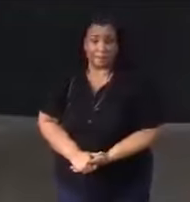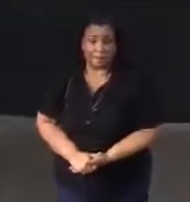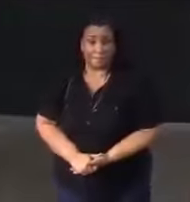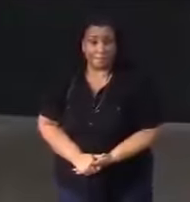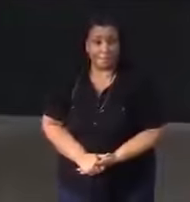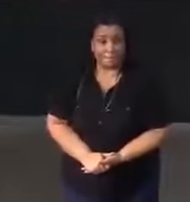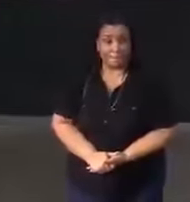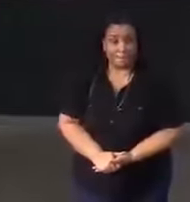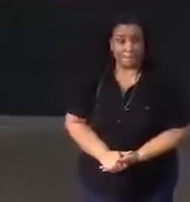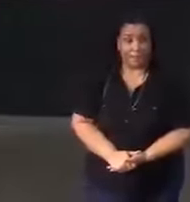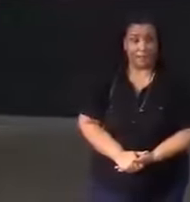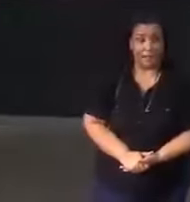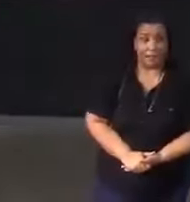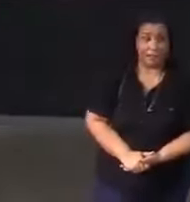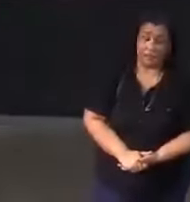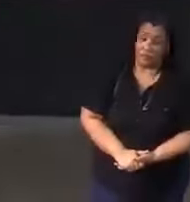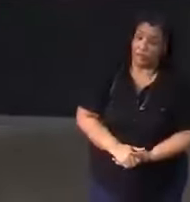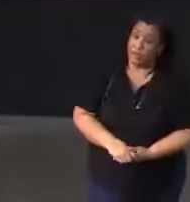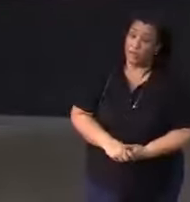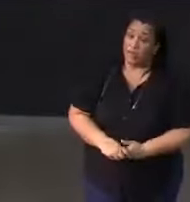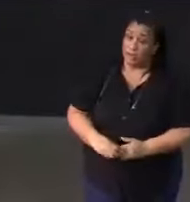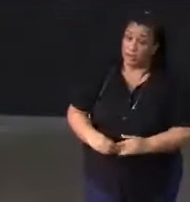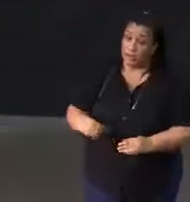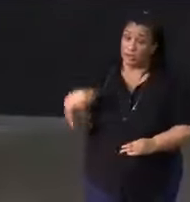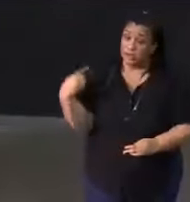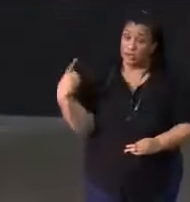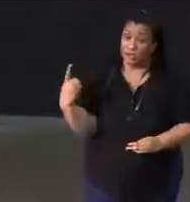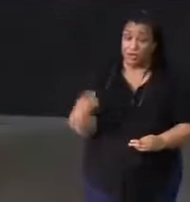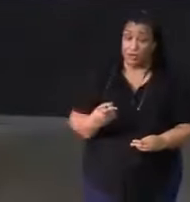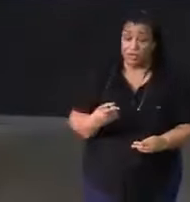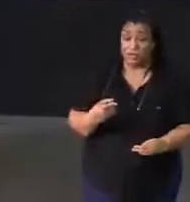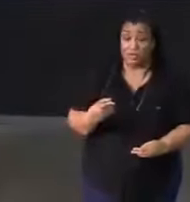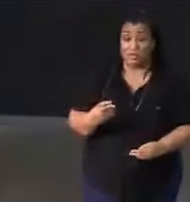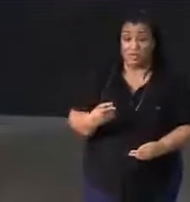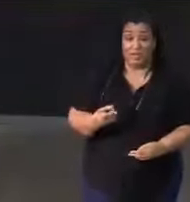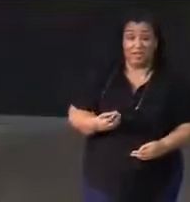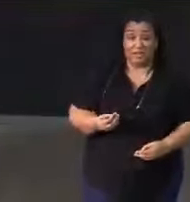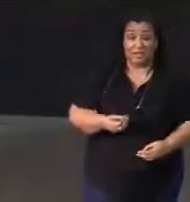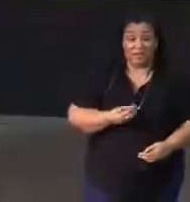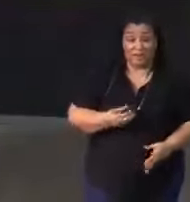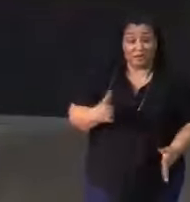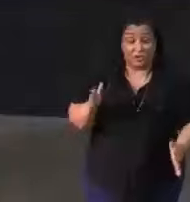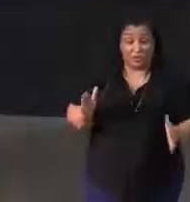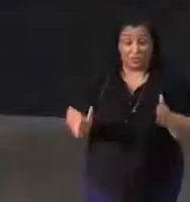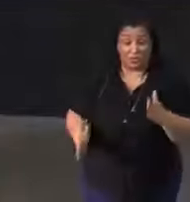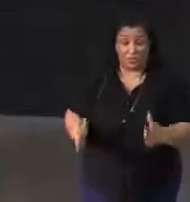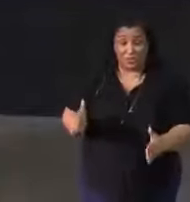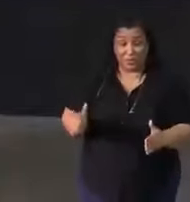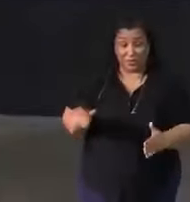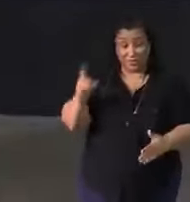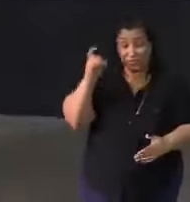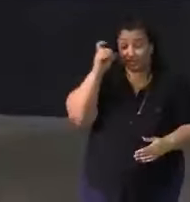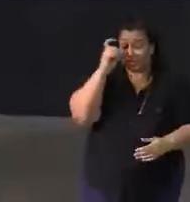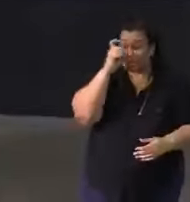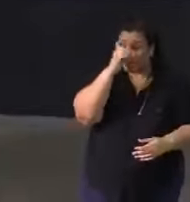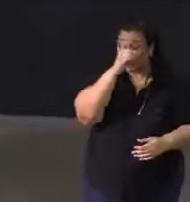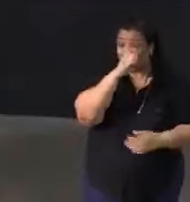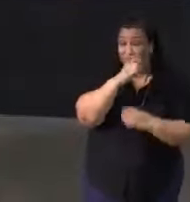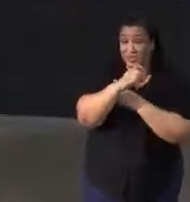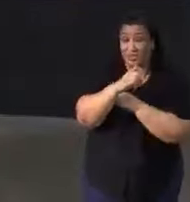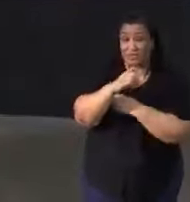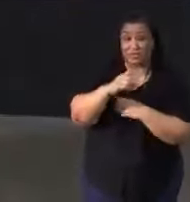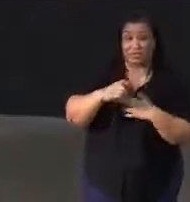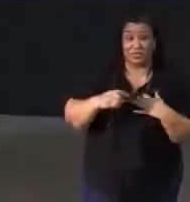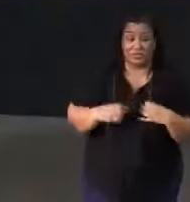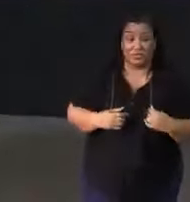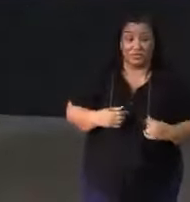nós estamos mais uma vez vivendo uma época que para mim é muito desgastante, né? perdão àqueles